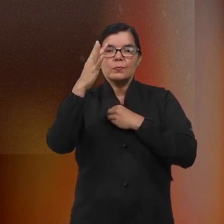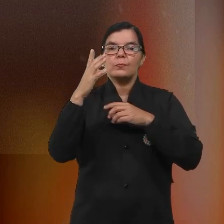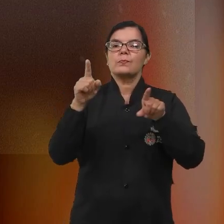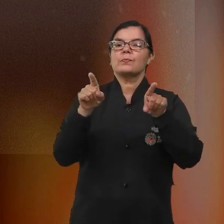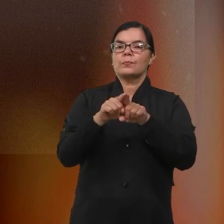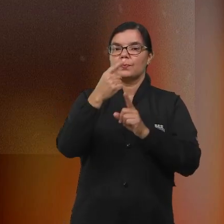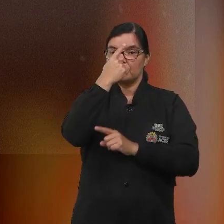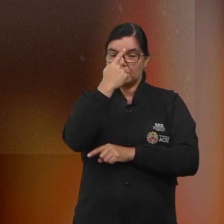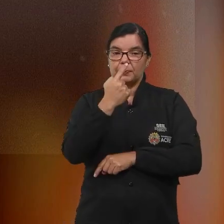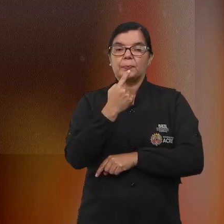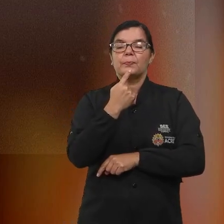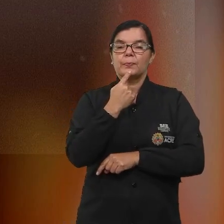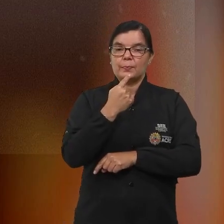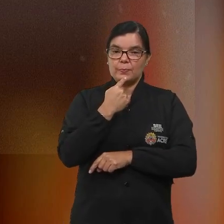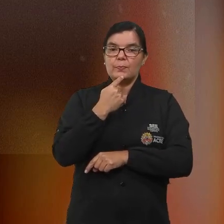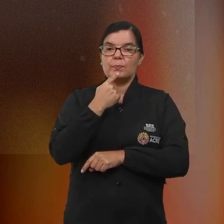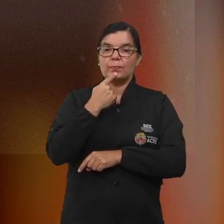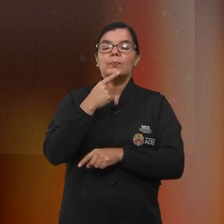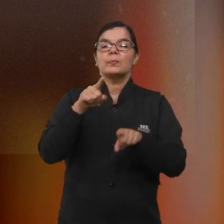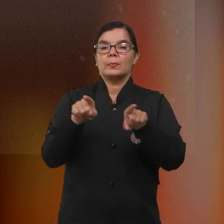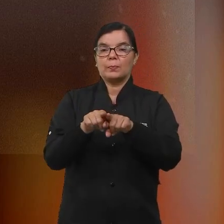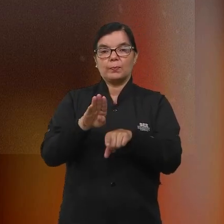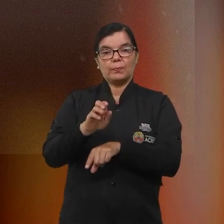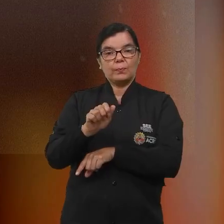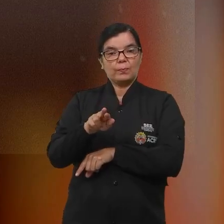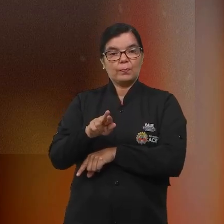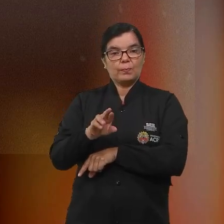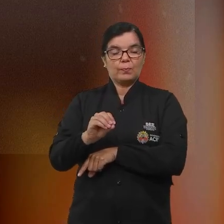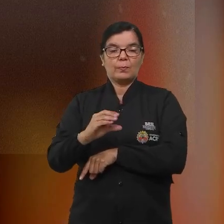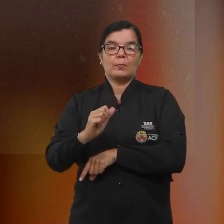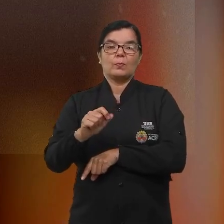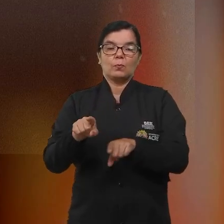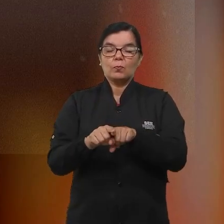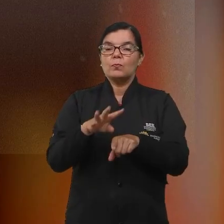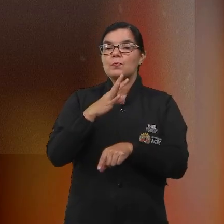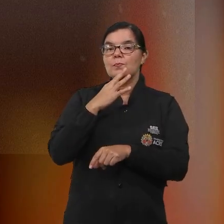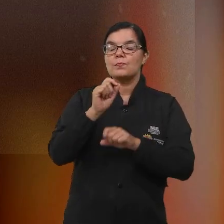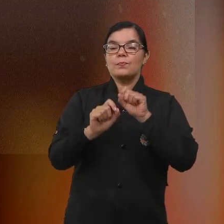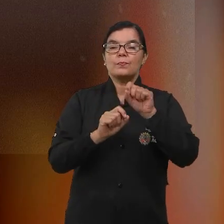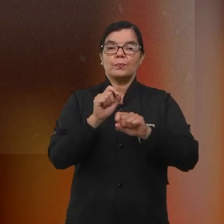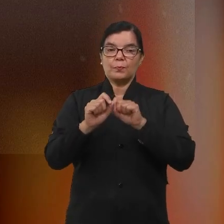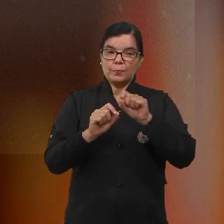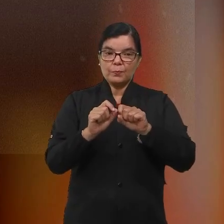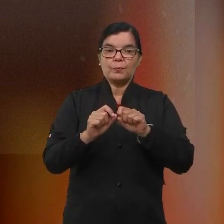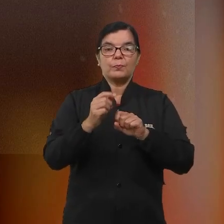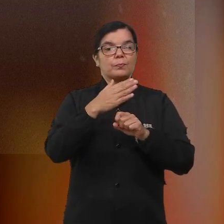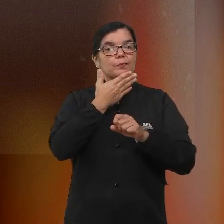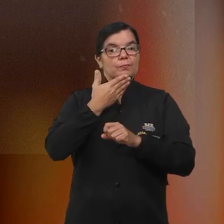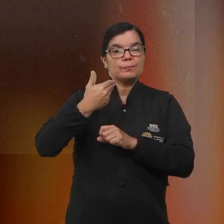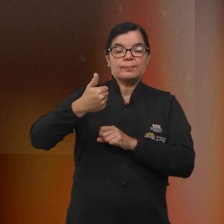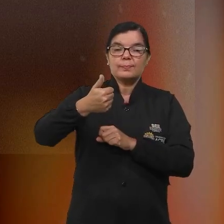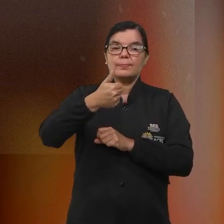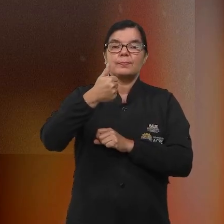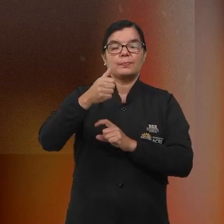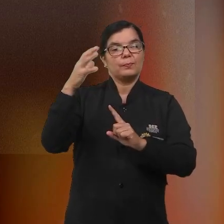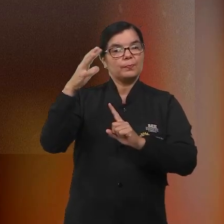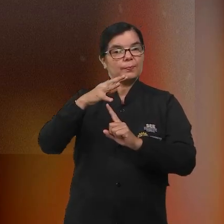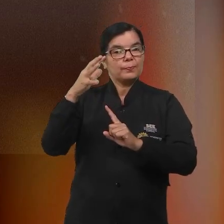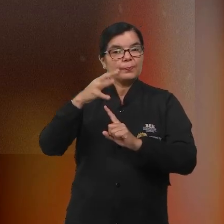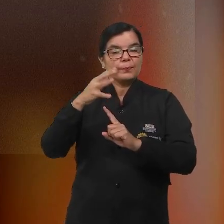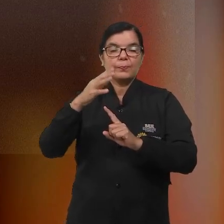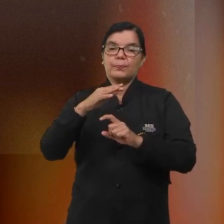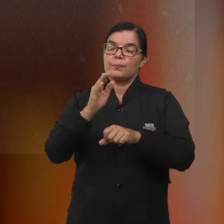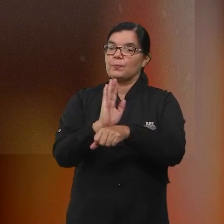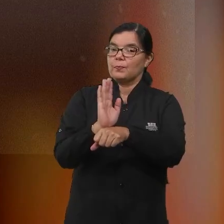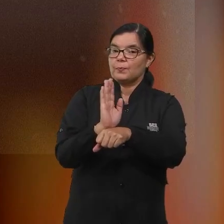e imagens barrocas com terridez. Ele é reconhecido como um dos maiores e mais influentes cineastas